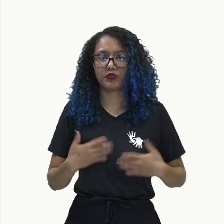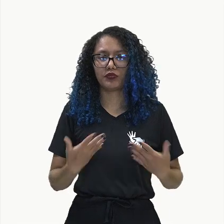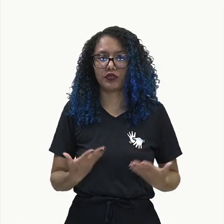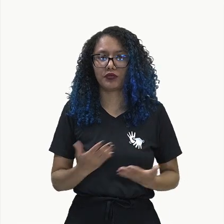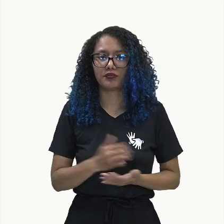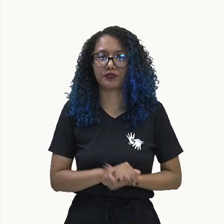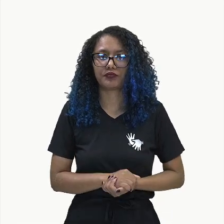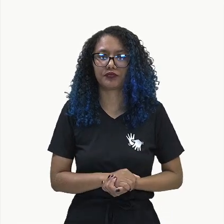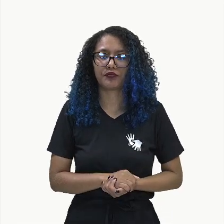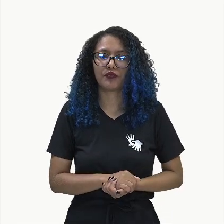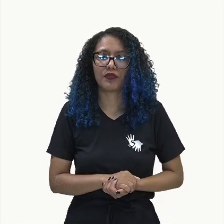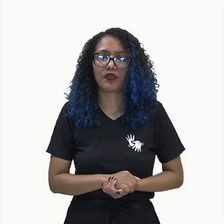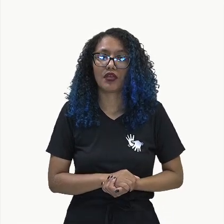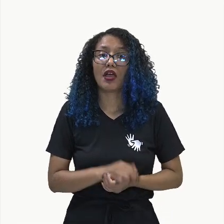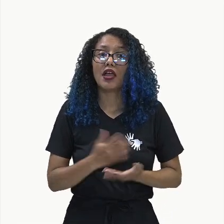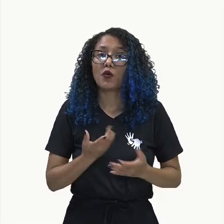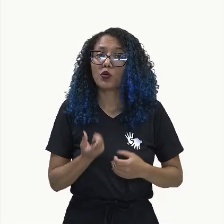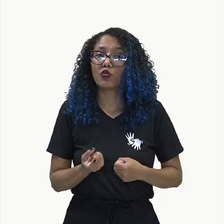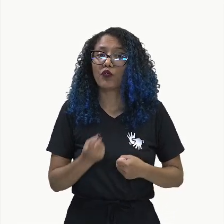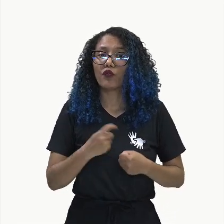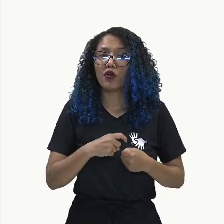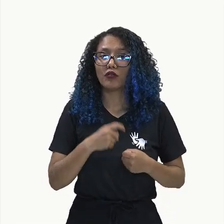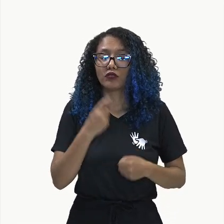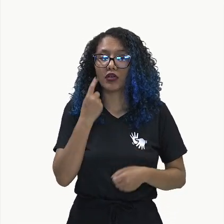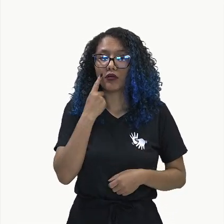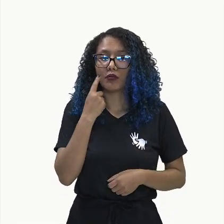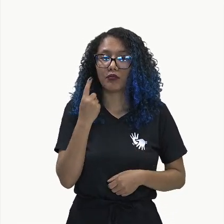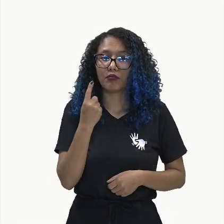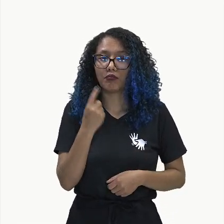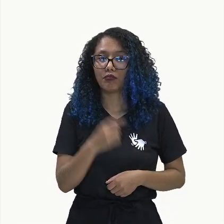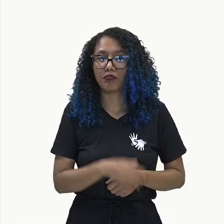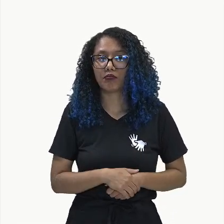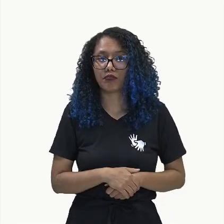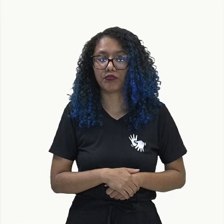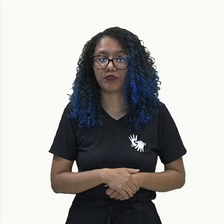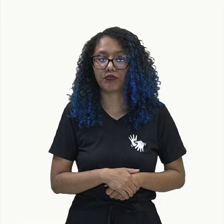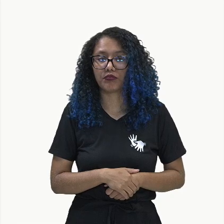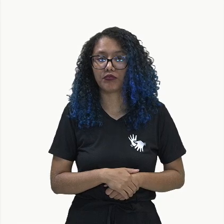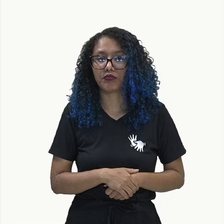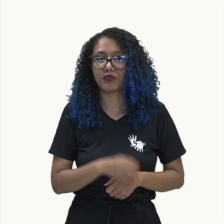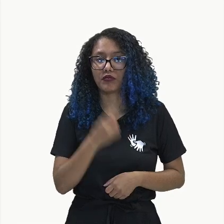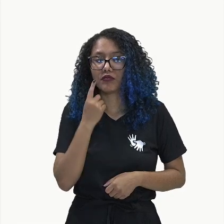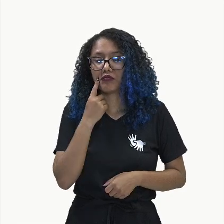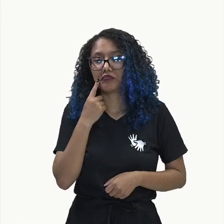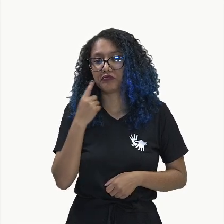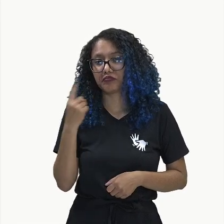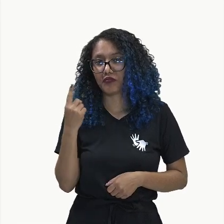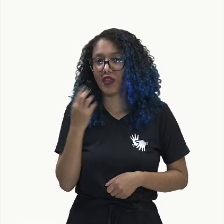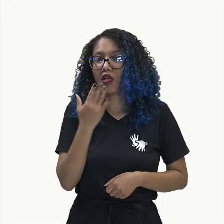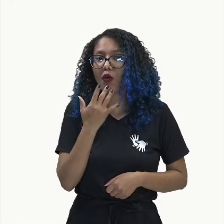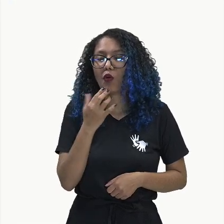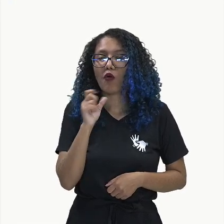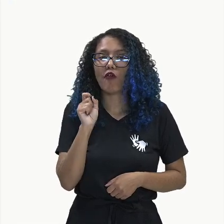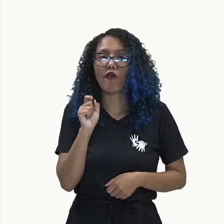mas depois, quando ele volta, ó, aqui sangue arterial, né?